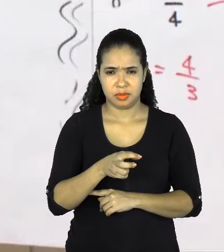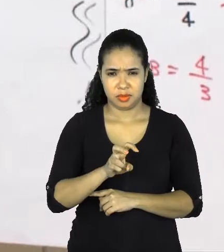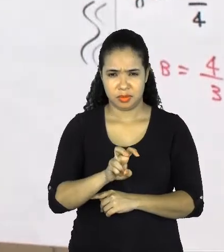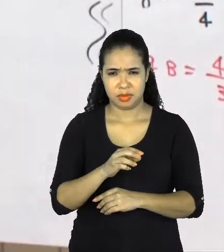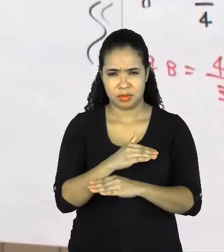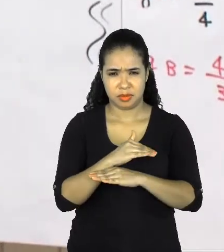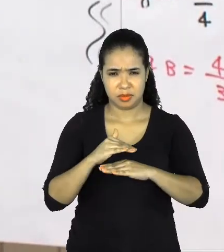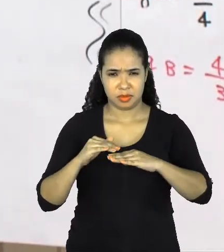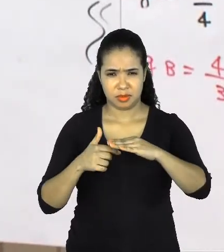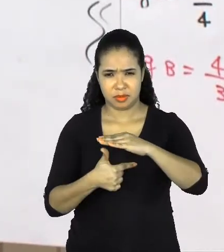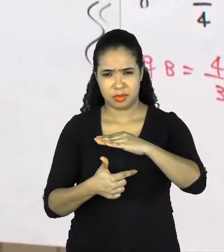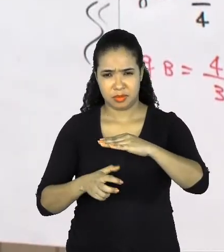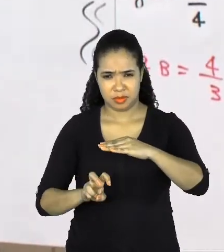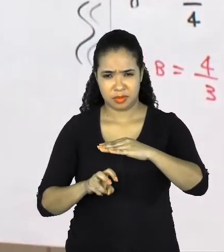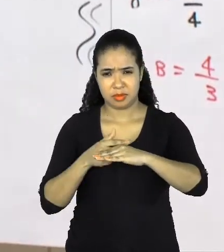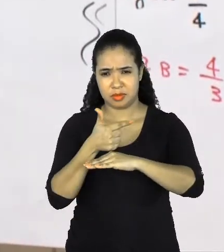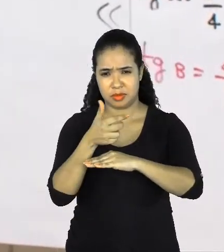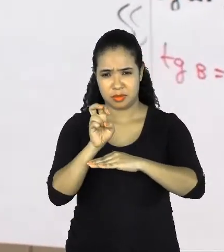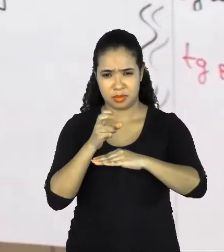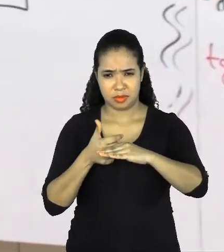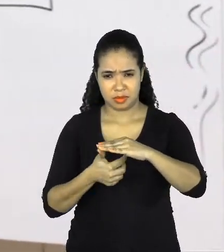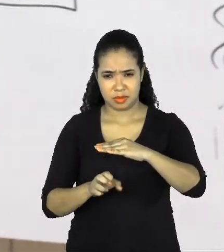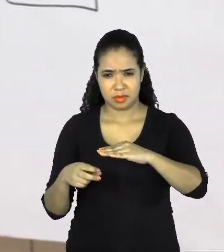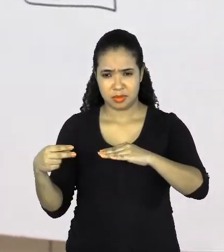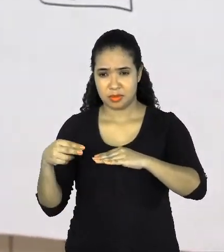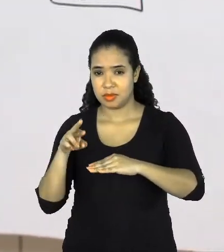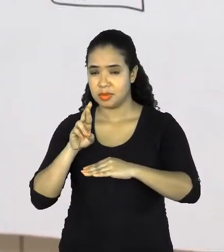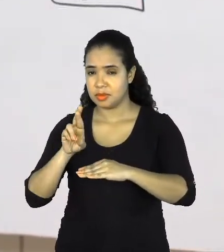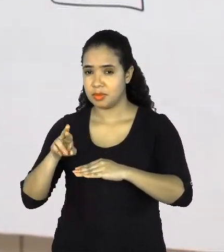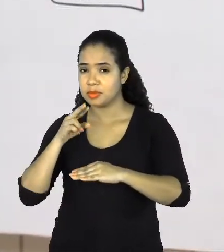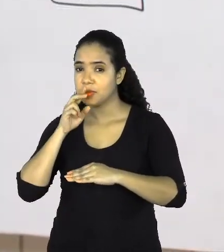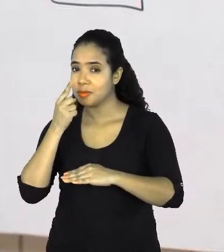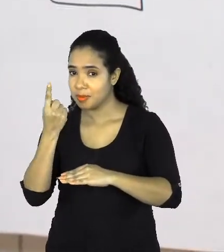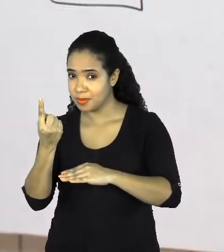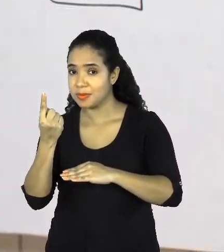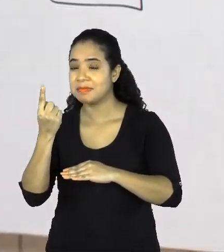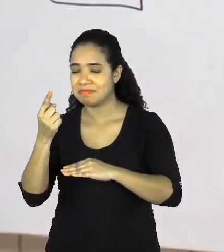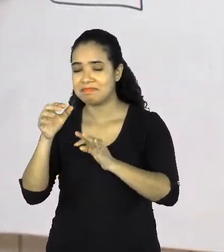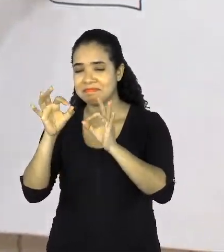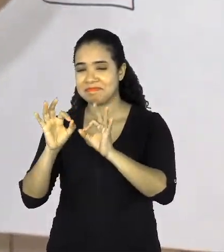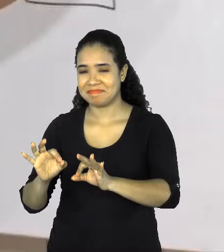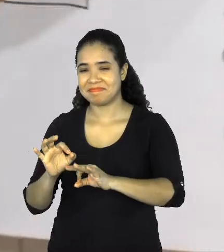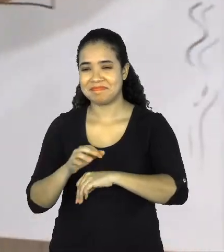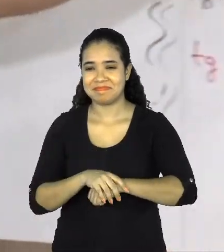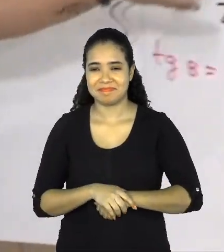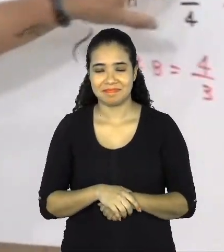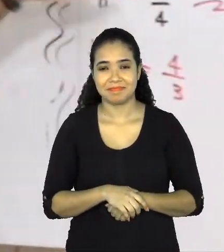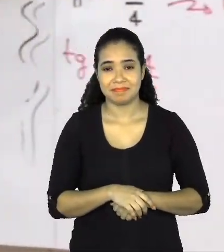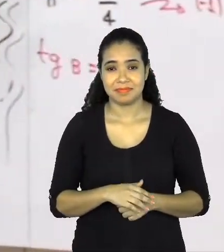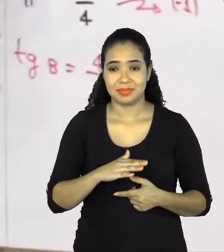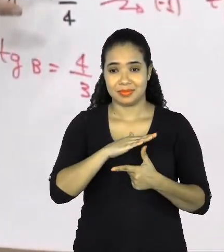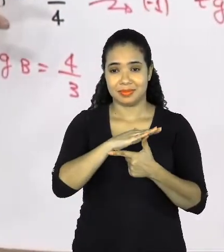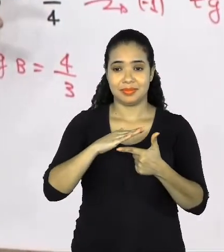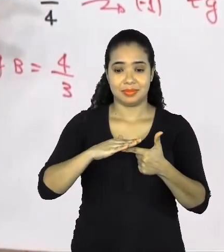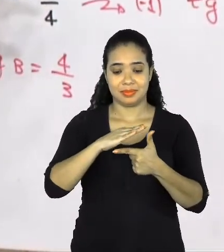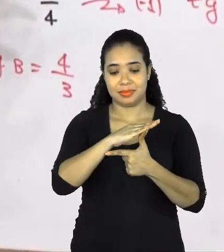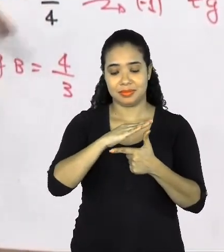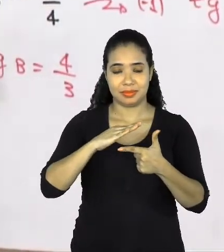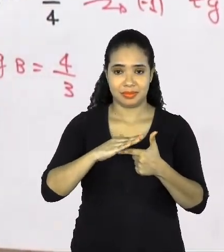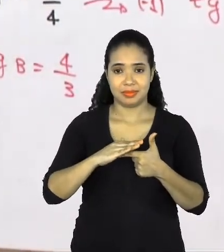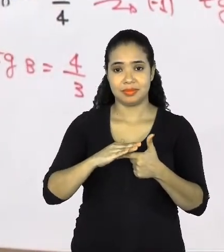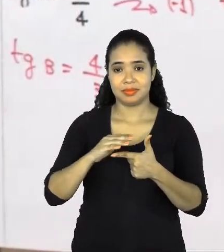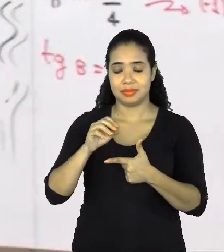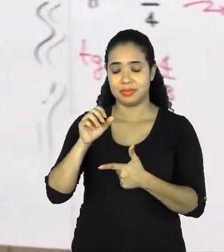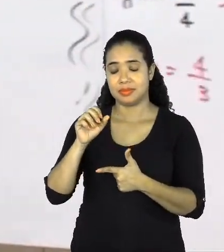Perfeito. Então, observa. Essa relação é uma relação verdadeira, ou seja, se eu aplicar o teorema de Pitágoras pensando em seno, cosseno e